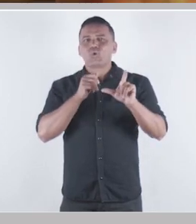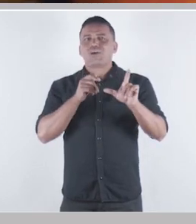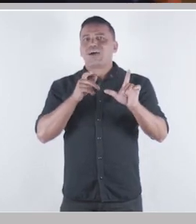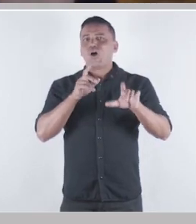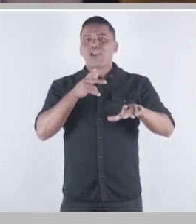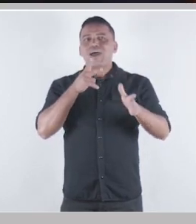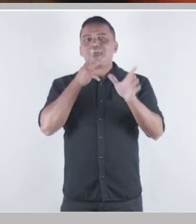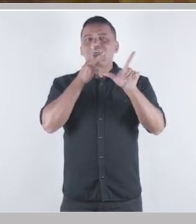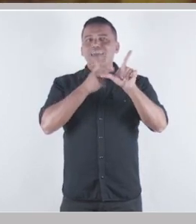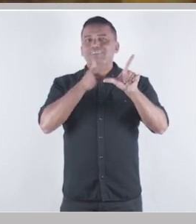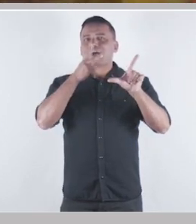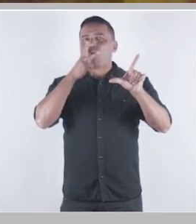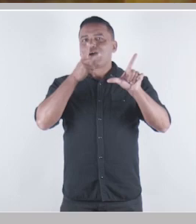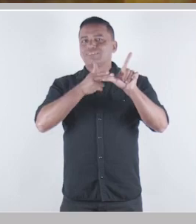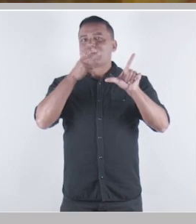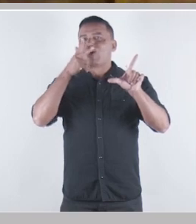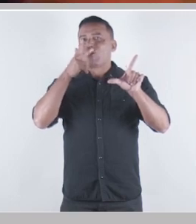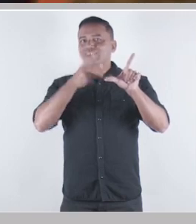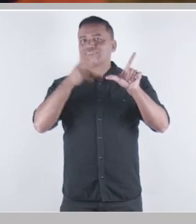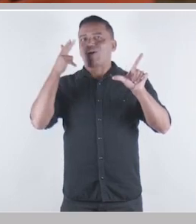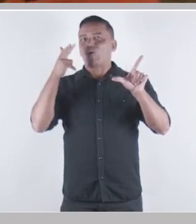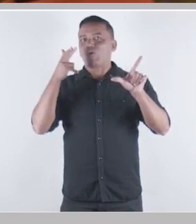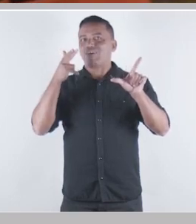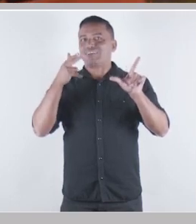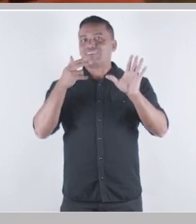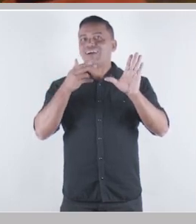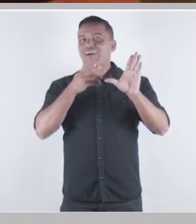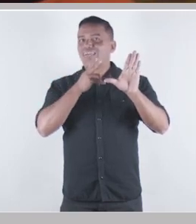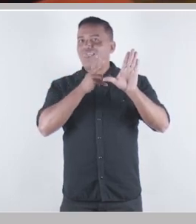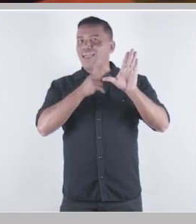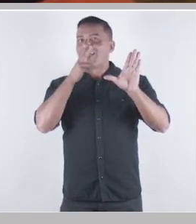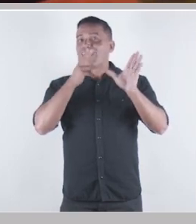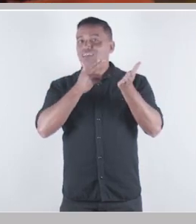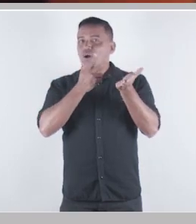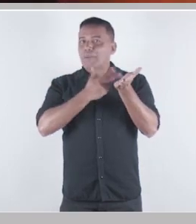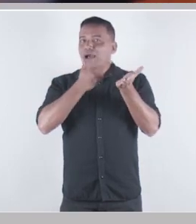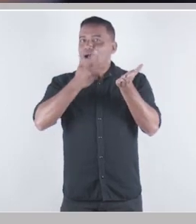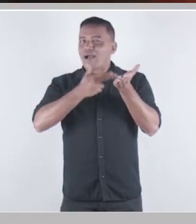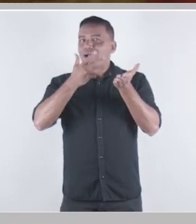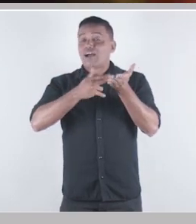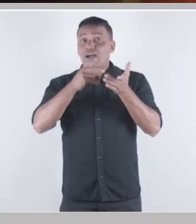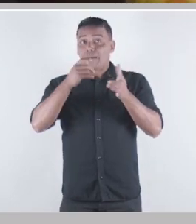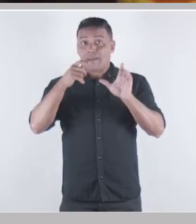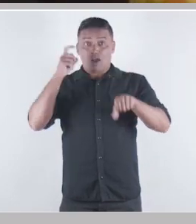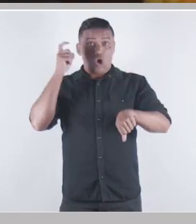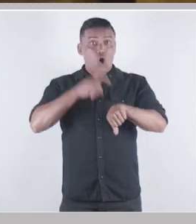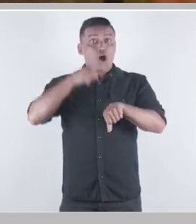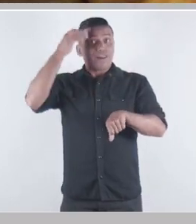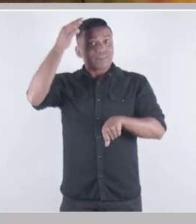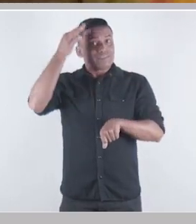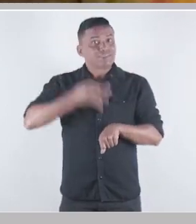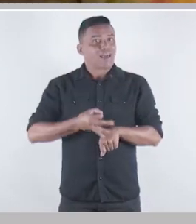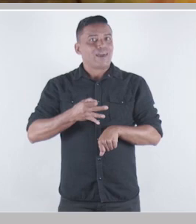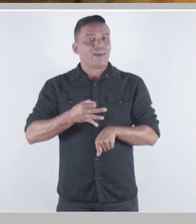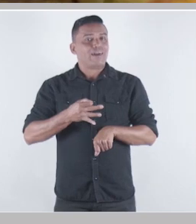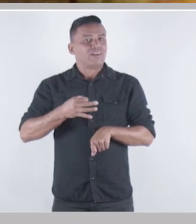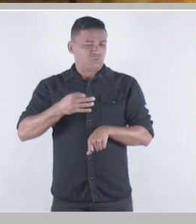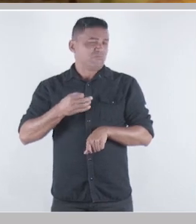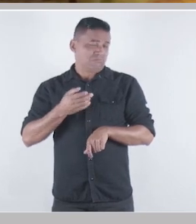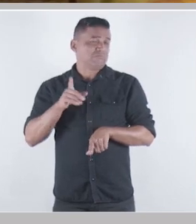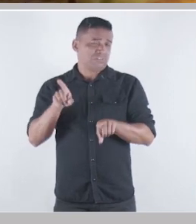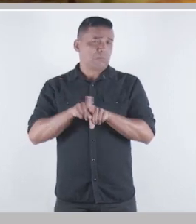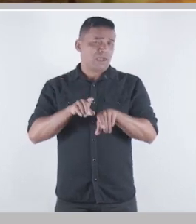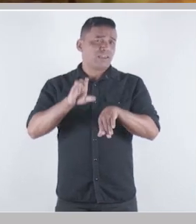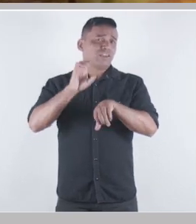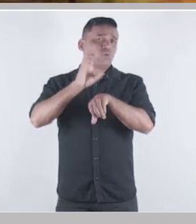né? Eu vou escolhendo o momento certo, munido, né, dessa teoria que eu já absorvi há